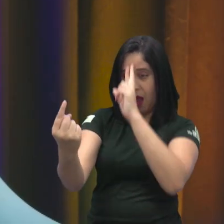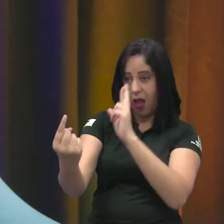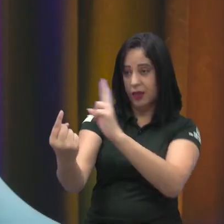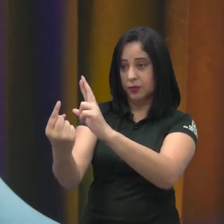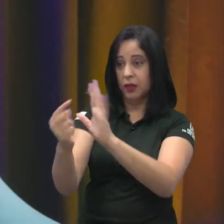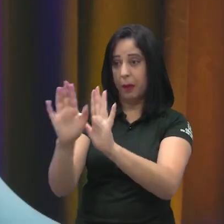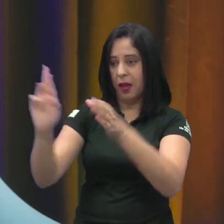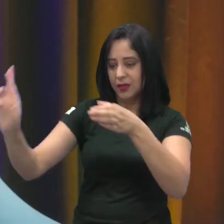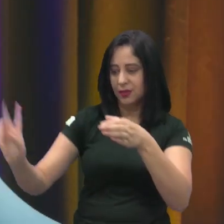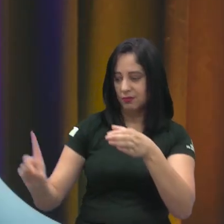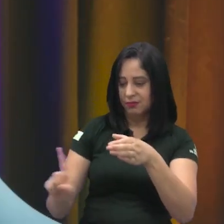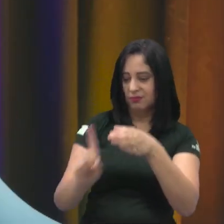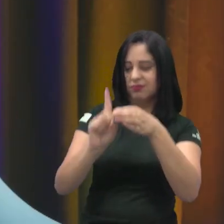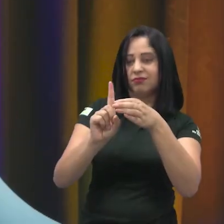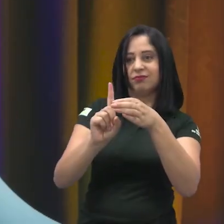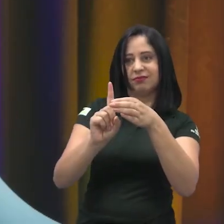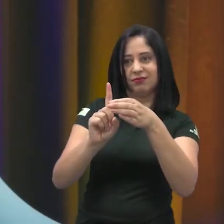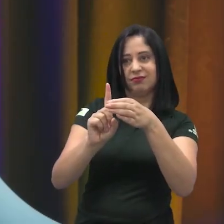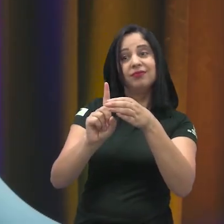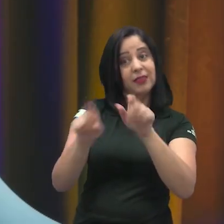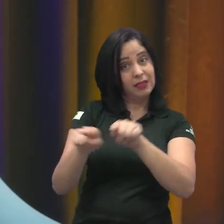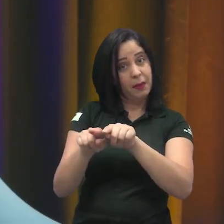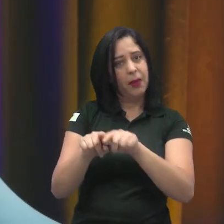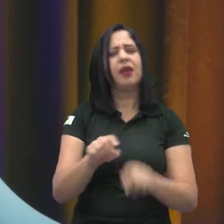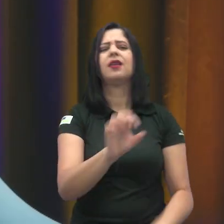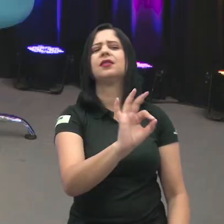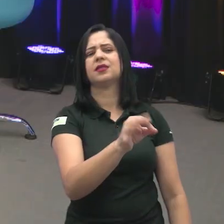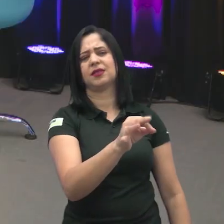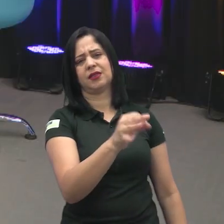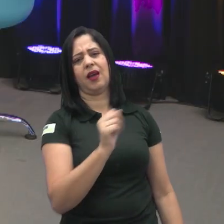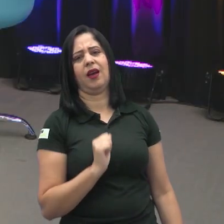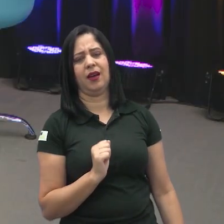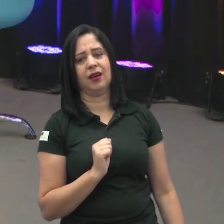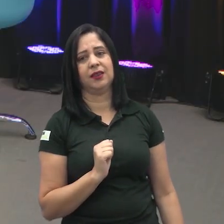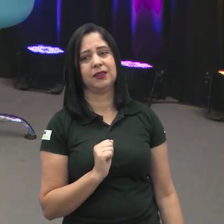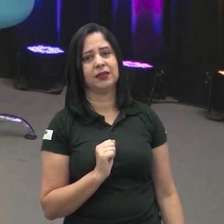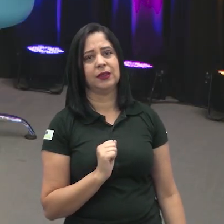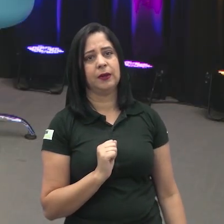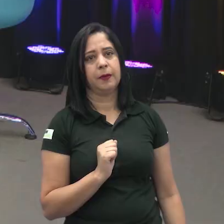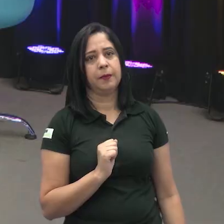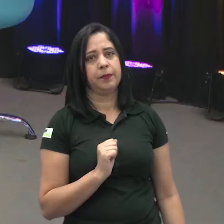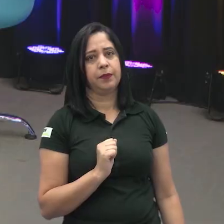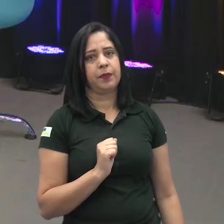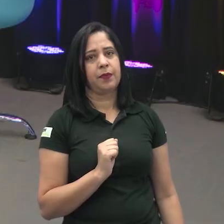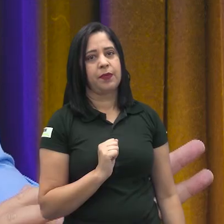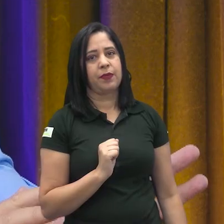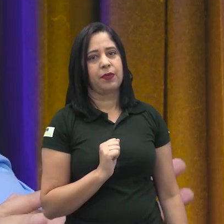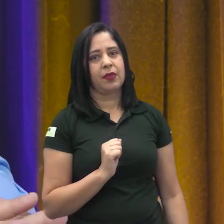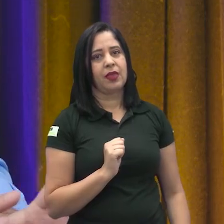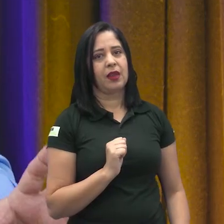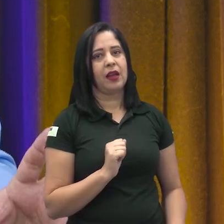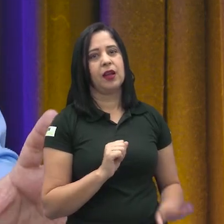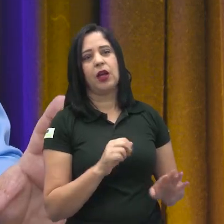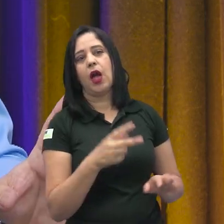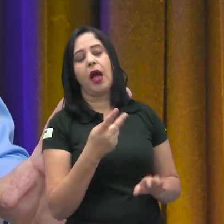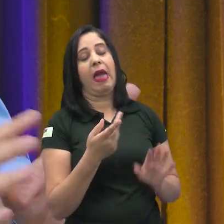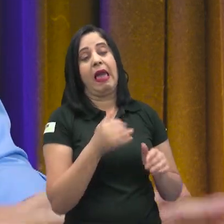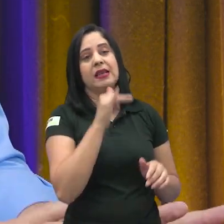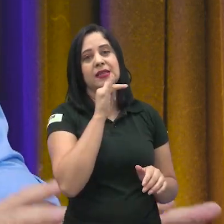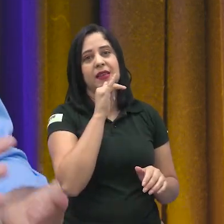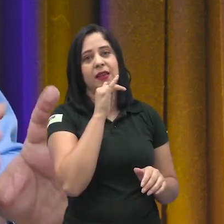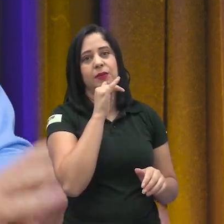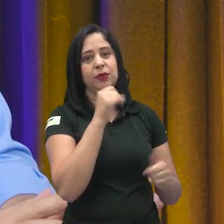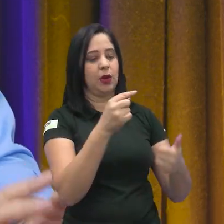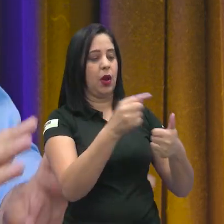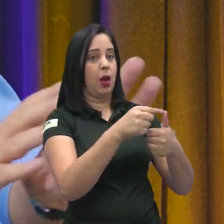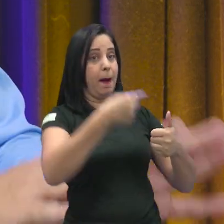também respeitando ele dentro das suas experiências, né, Jorge? Sem sombra de dúvida. Quando a gente fala, até na conversa de botequim, não vamos falar nem de